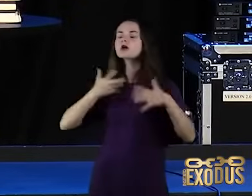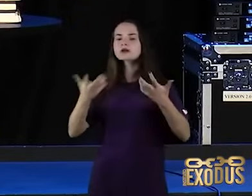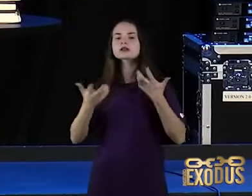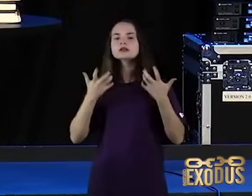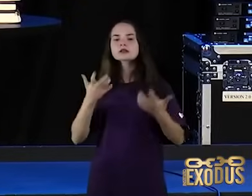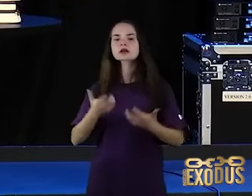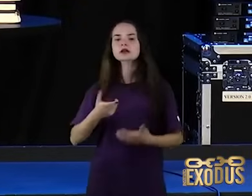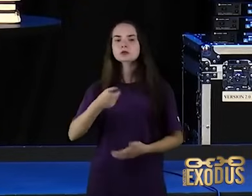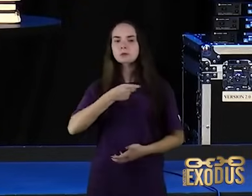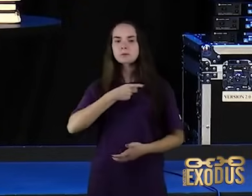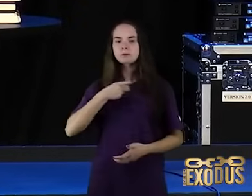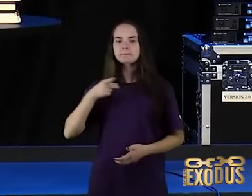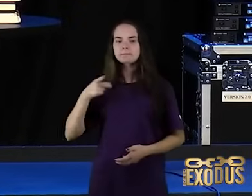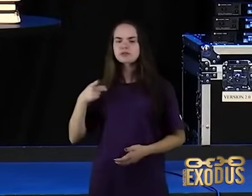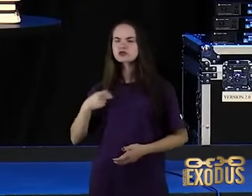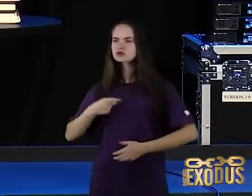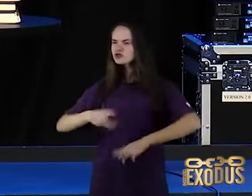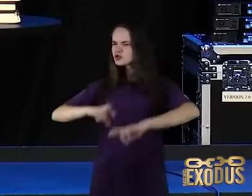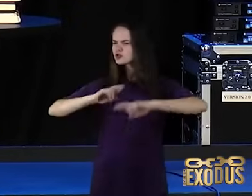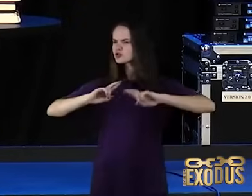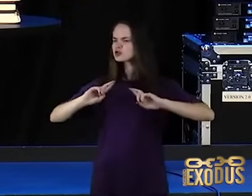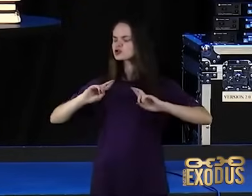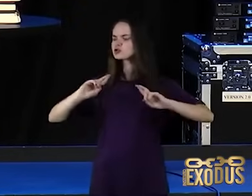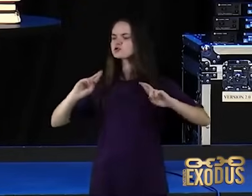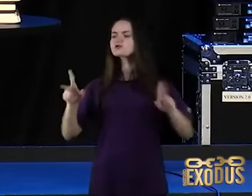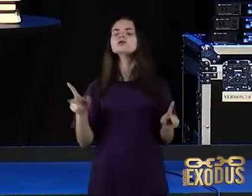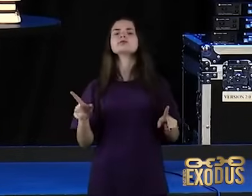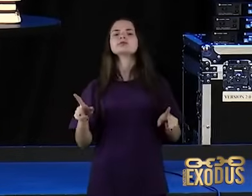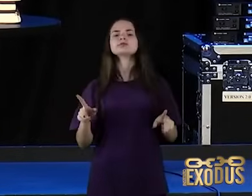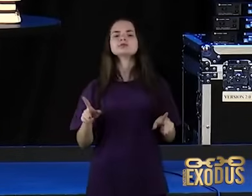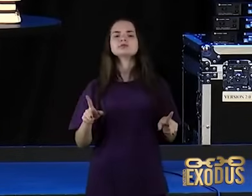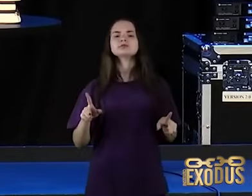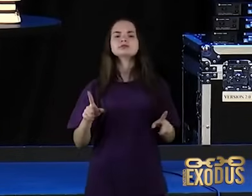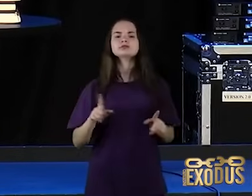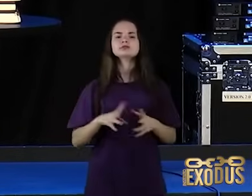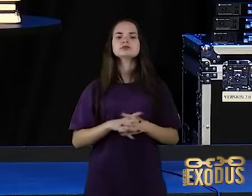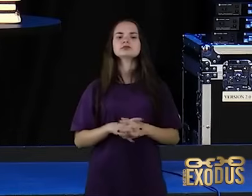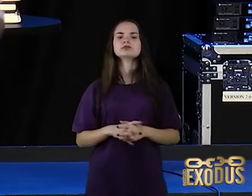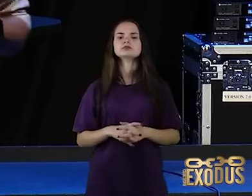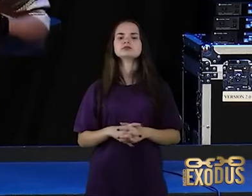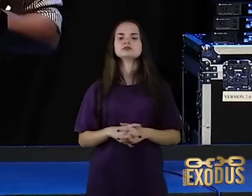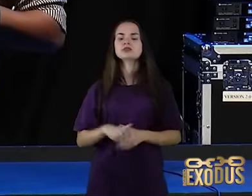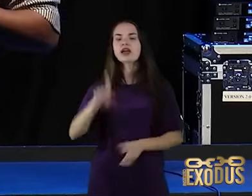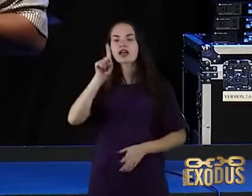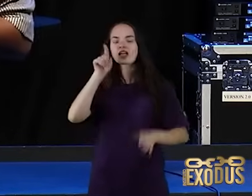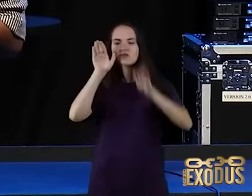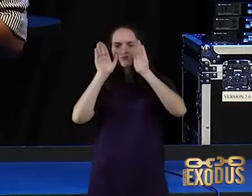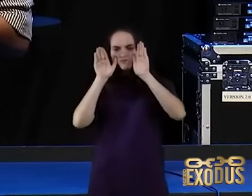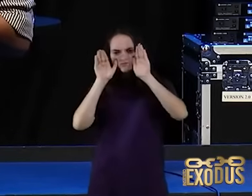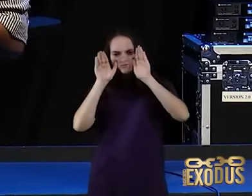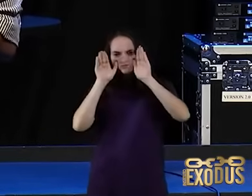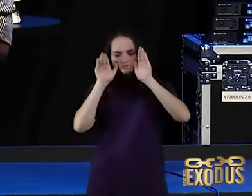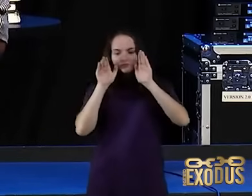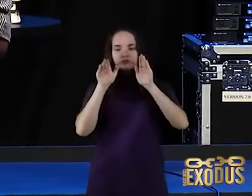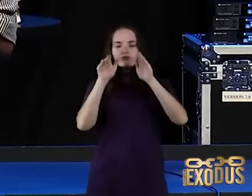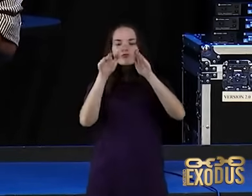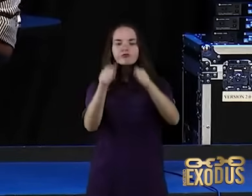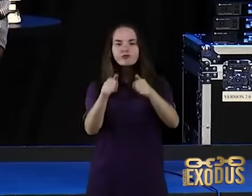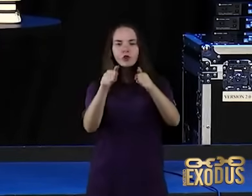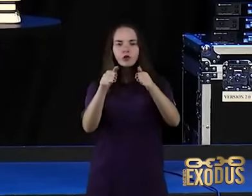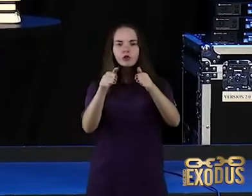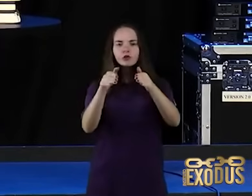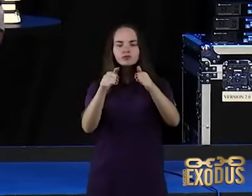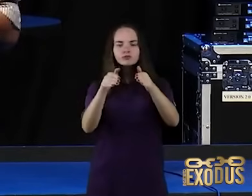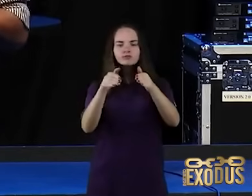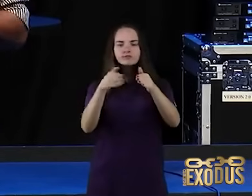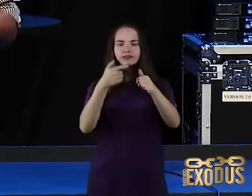que meu rebanho nunca teve na vida nunca teve é um foco que eu tenho naquilo que